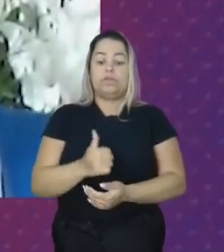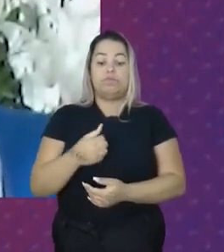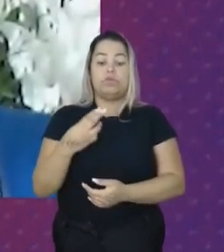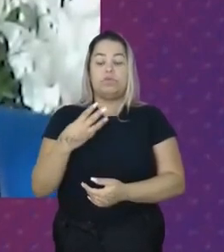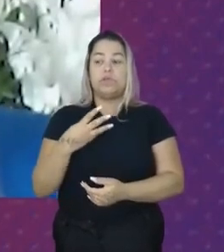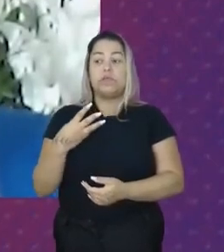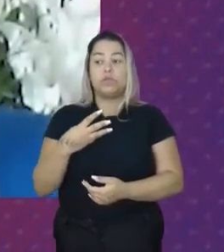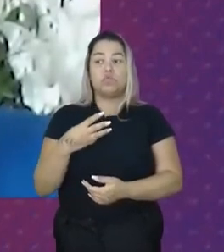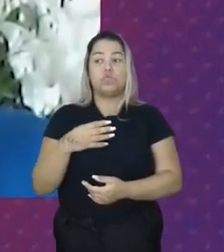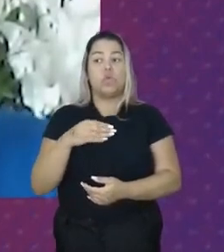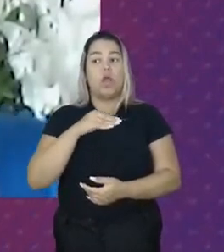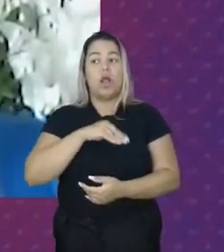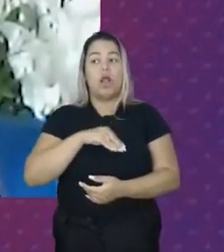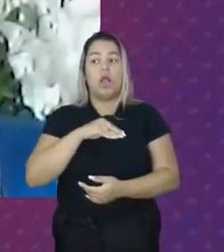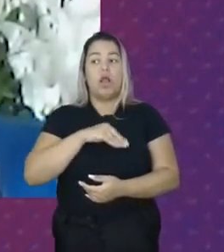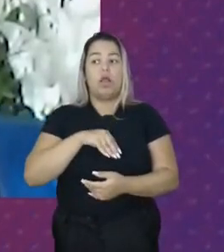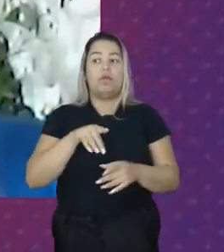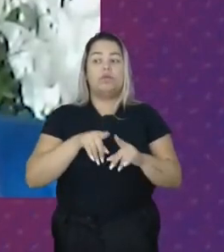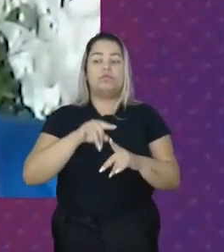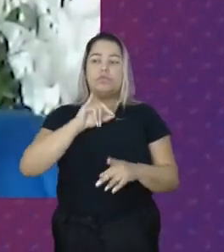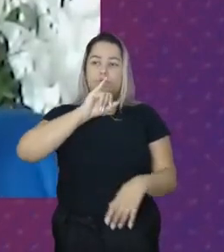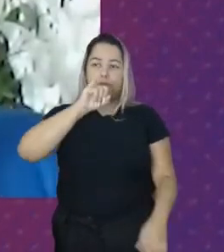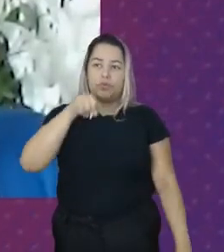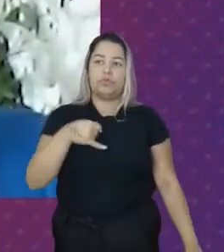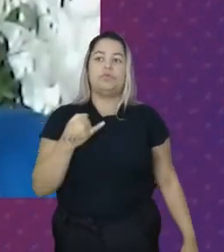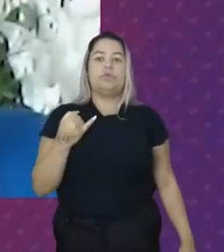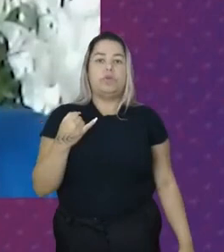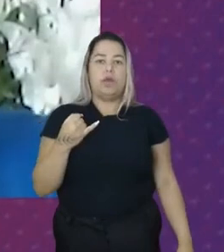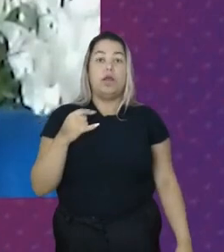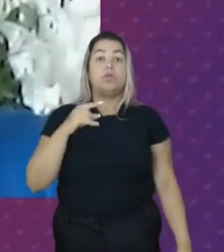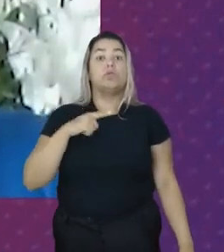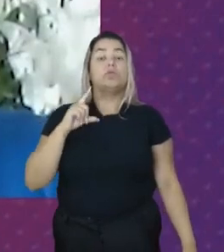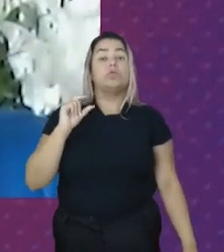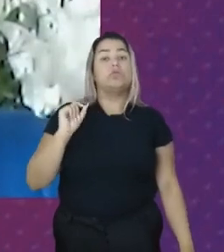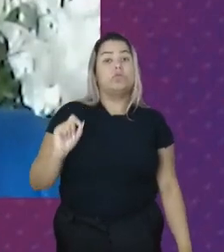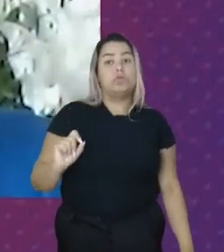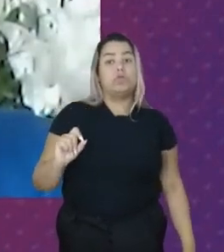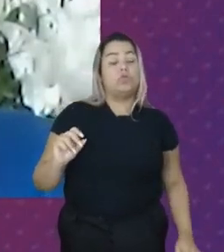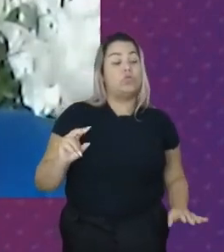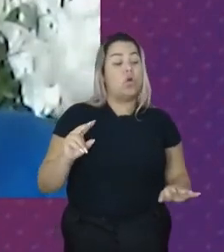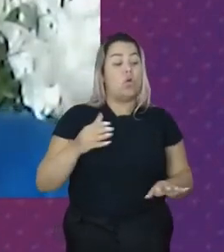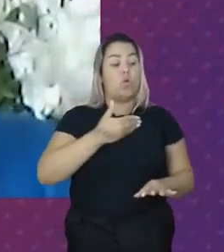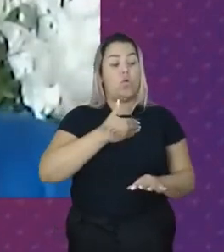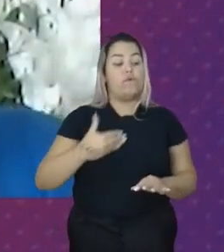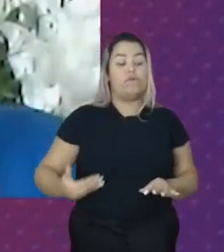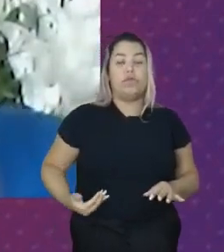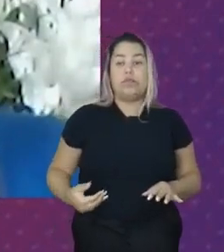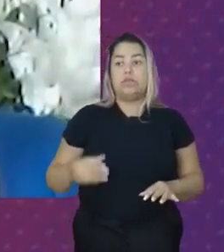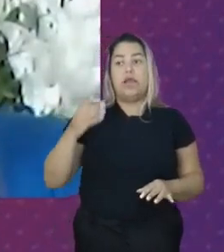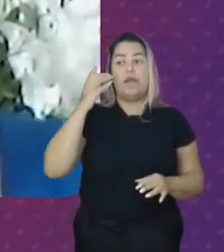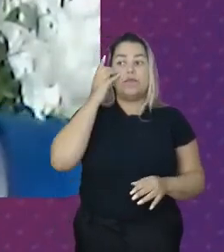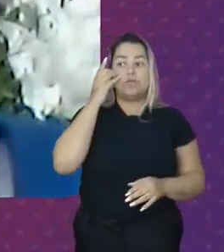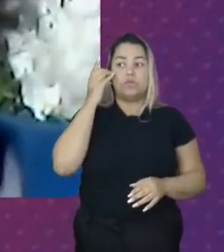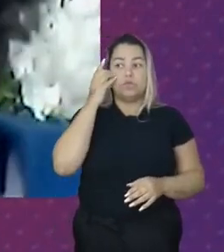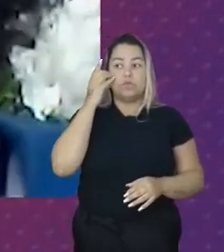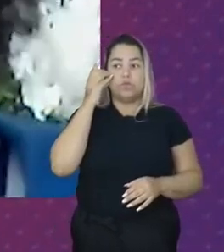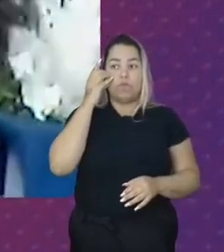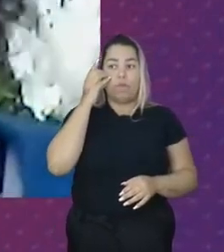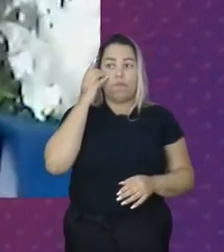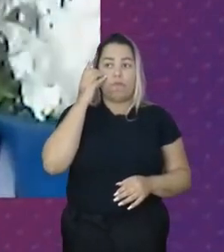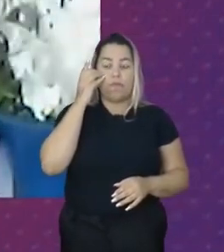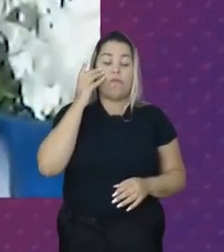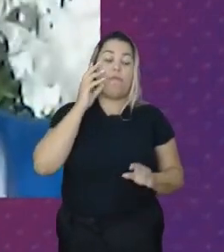elas tiveram a oportunidade de, no governo da Dilma, né, eu